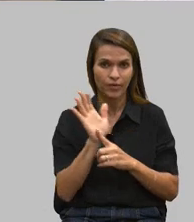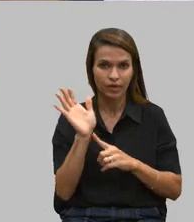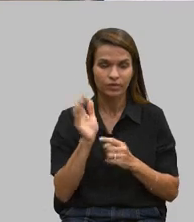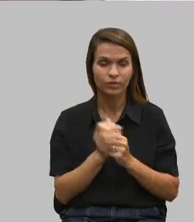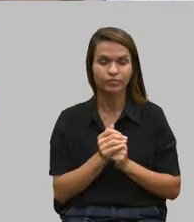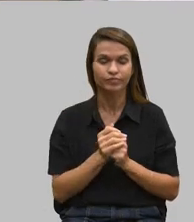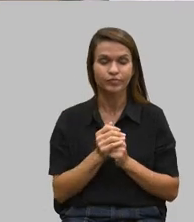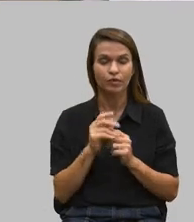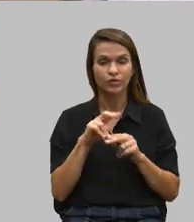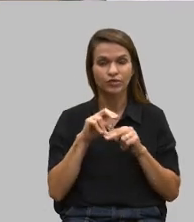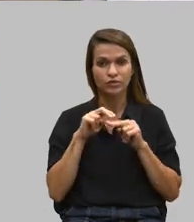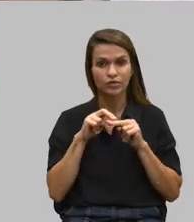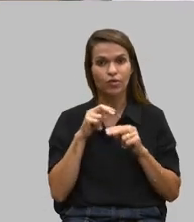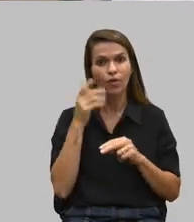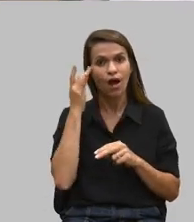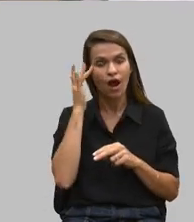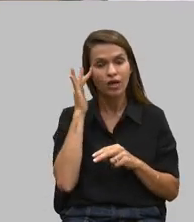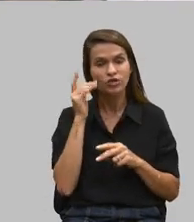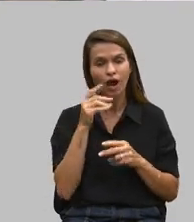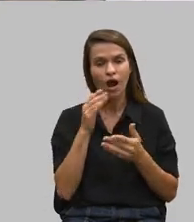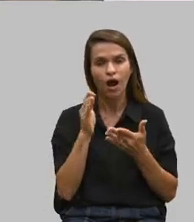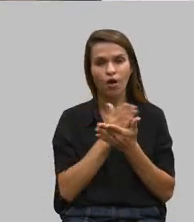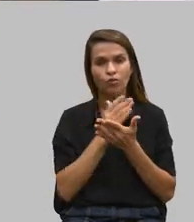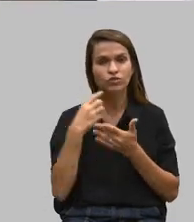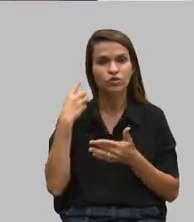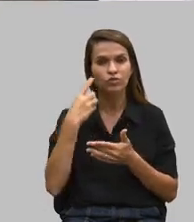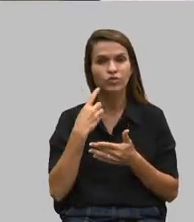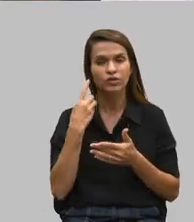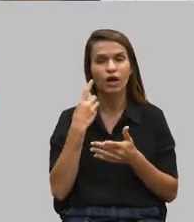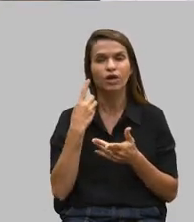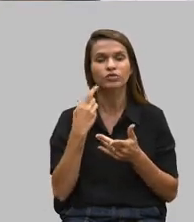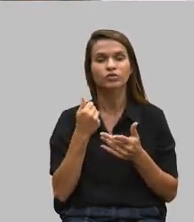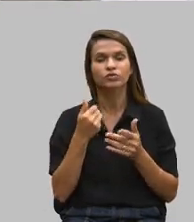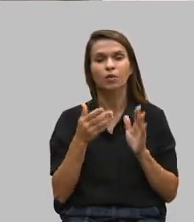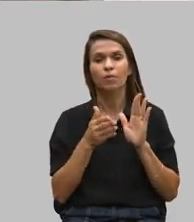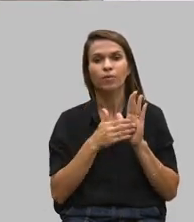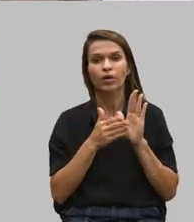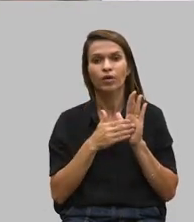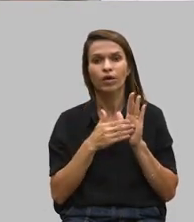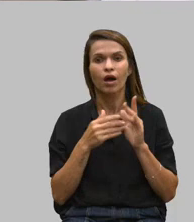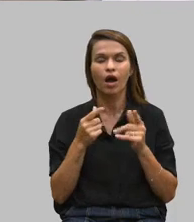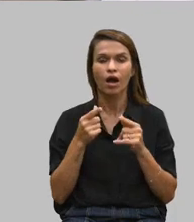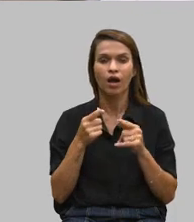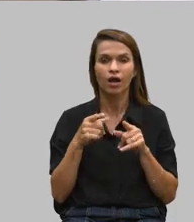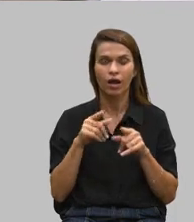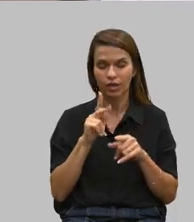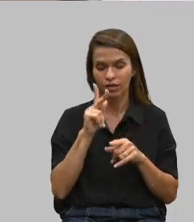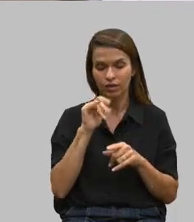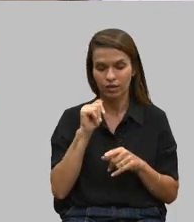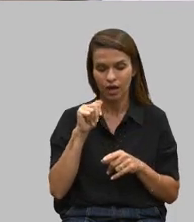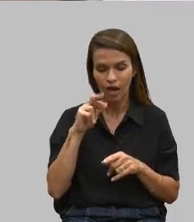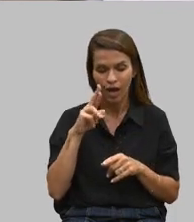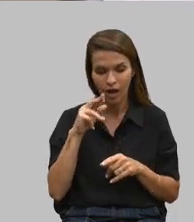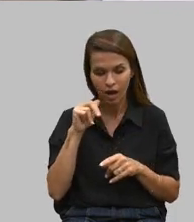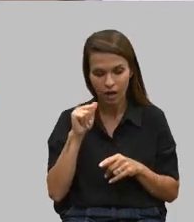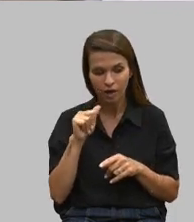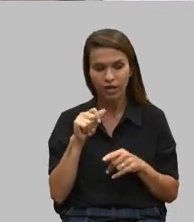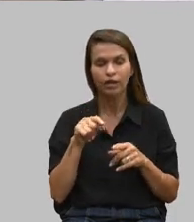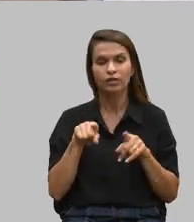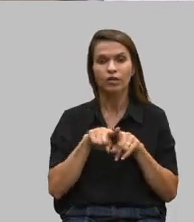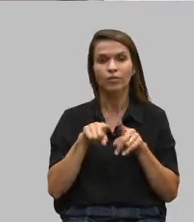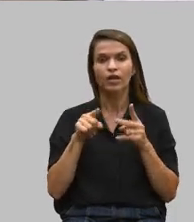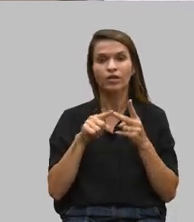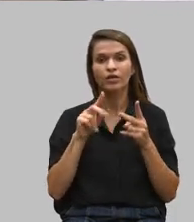que a gente uns deputados aqui colocaram a deputada Kara falou que vai colocar emenda deputada ion também eh